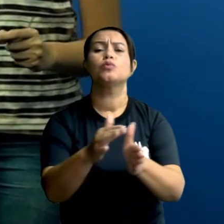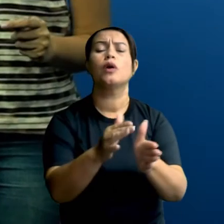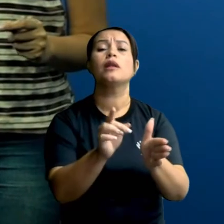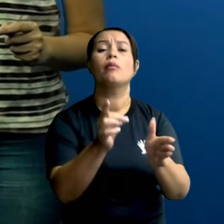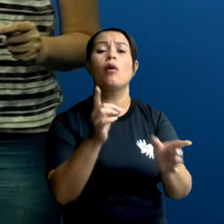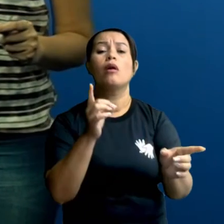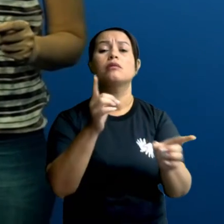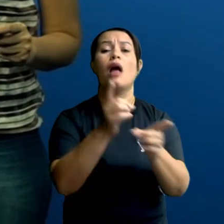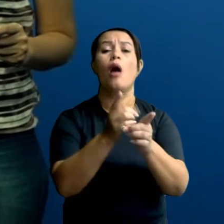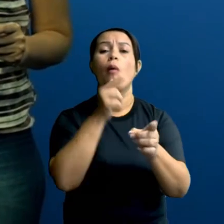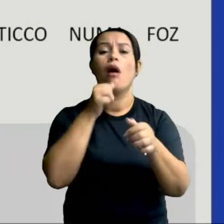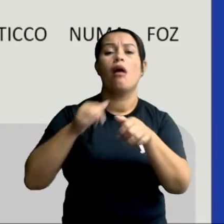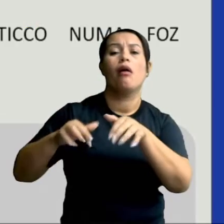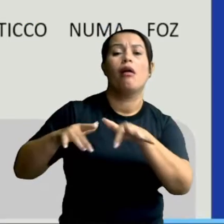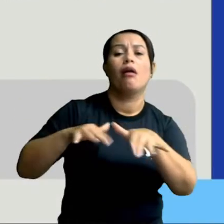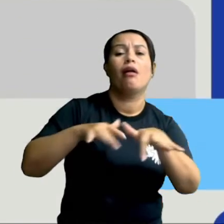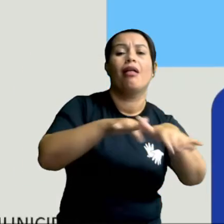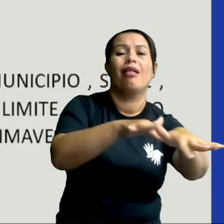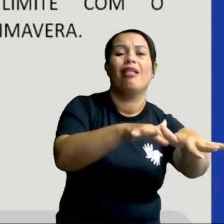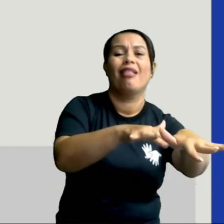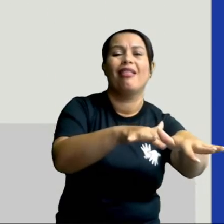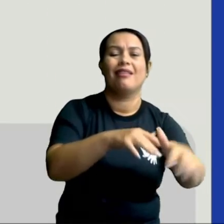oceano.